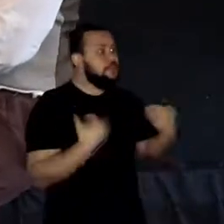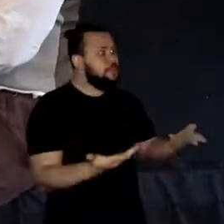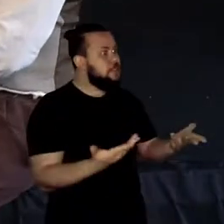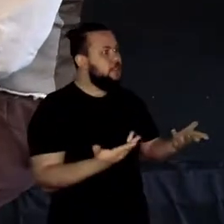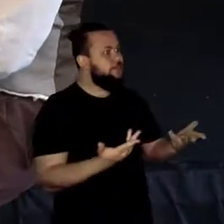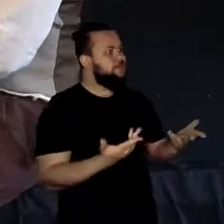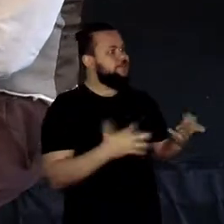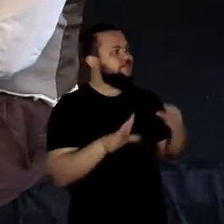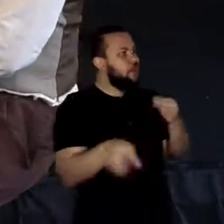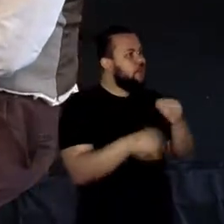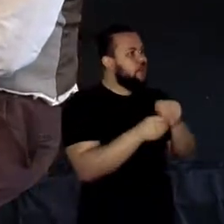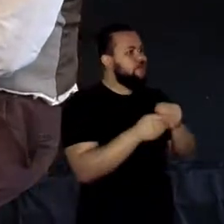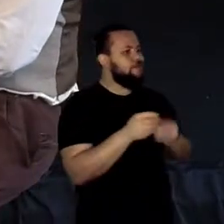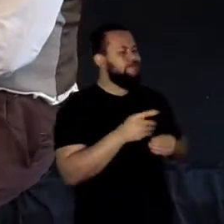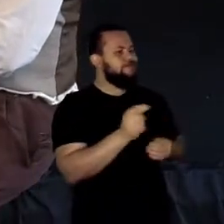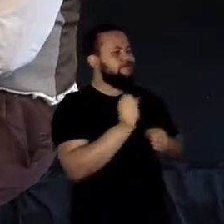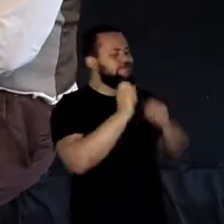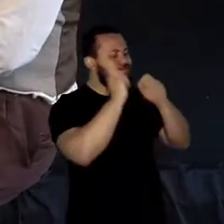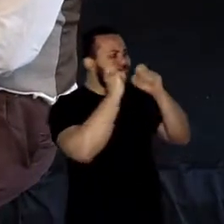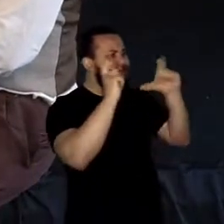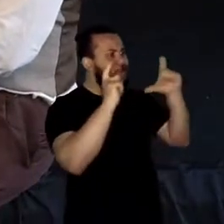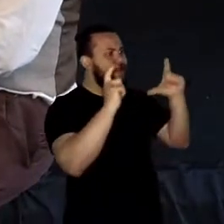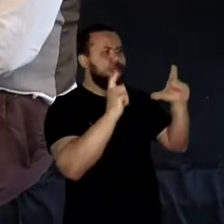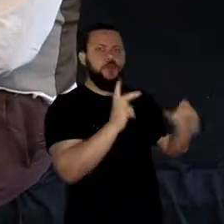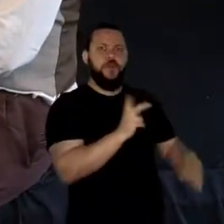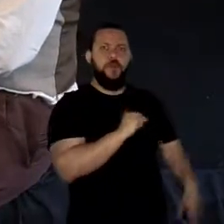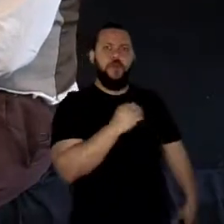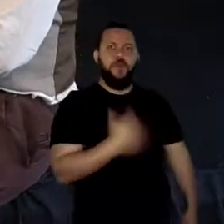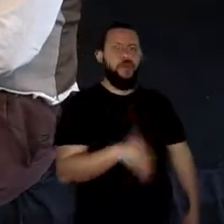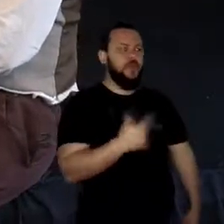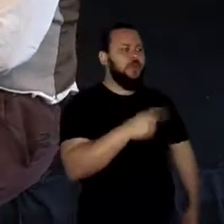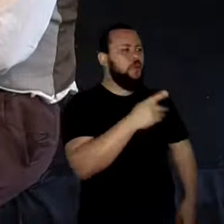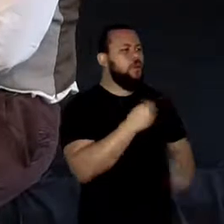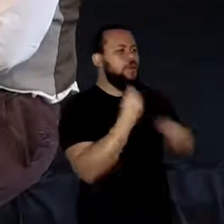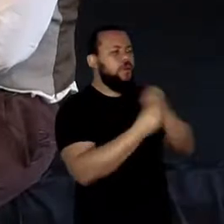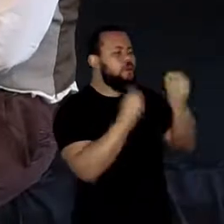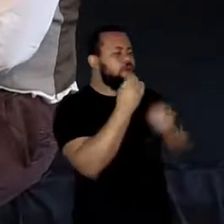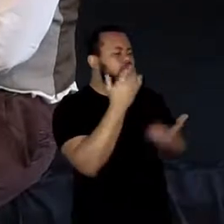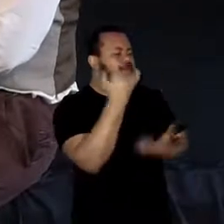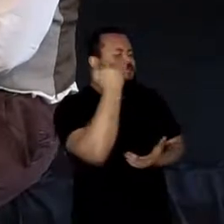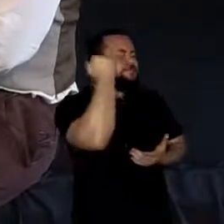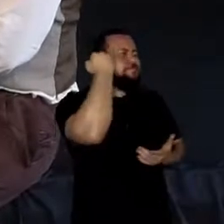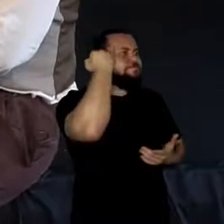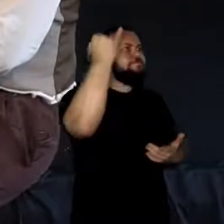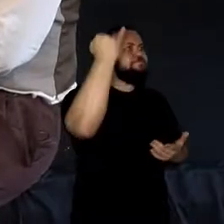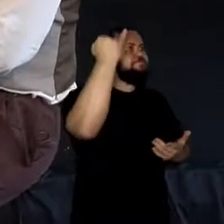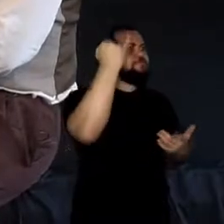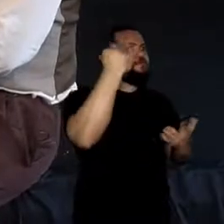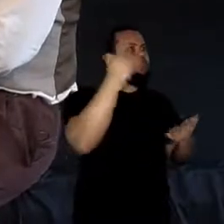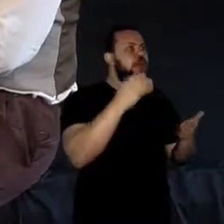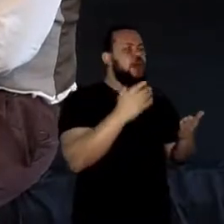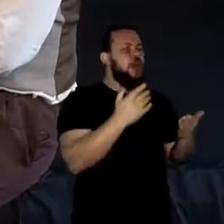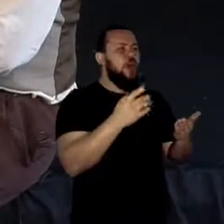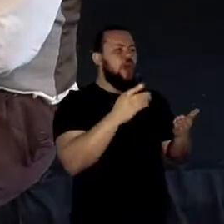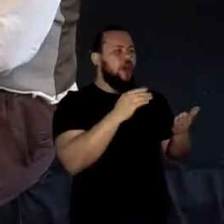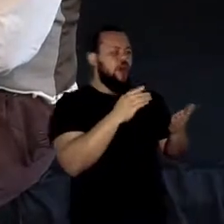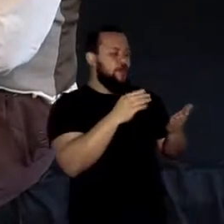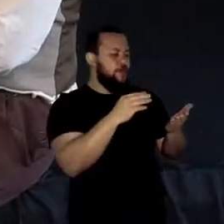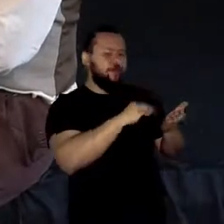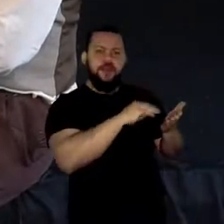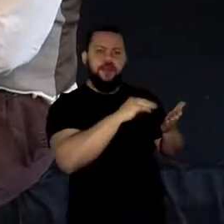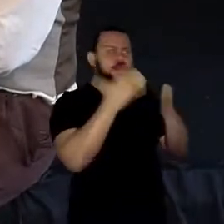impressionante também é você se inspirou em duas obras, né? Uma literária e uma arte